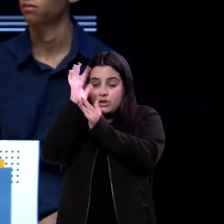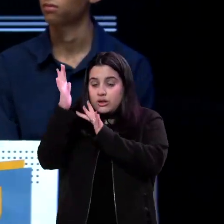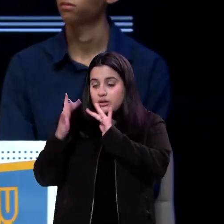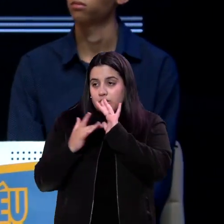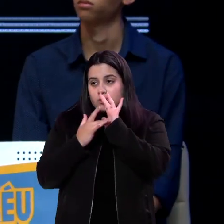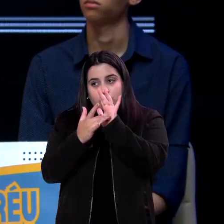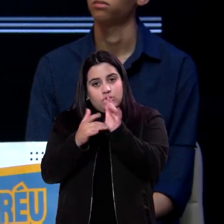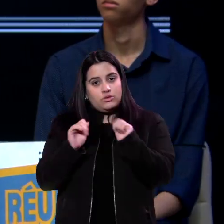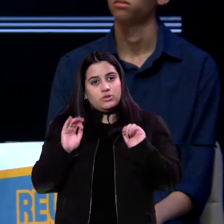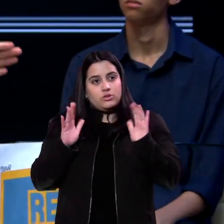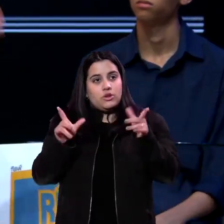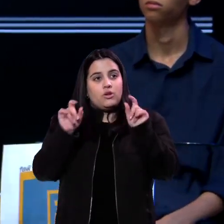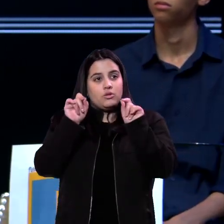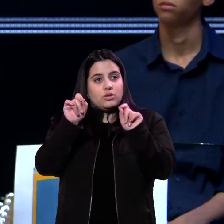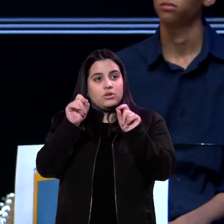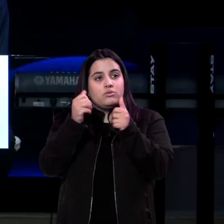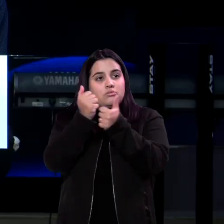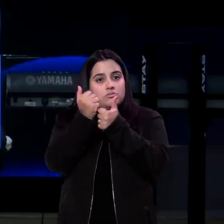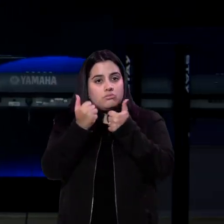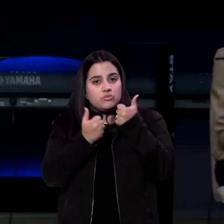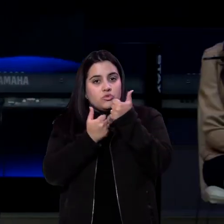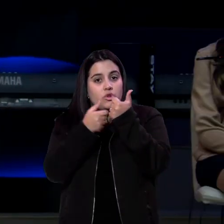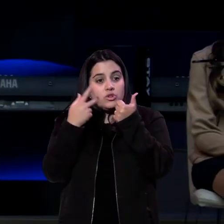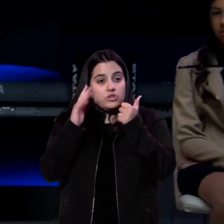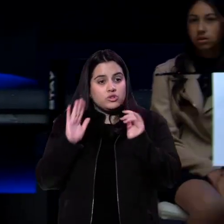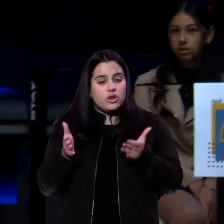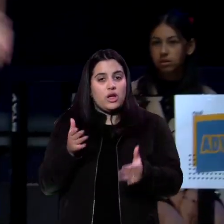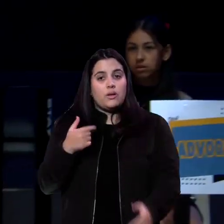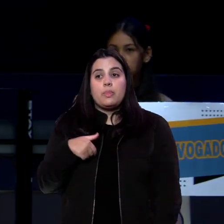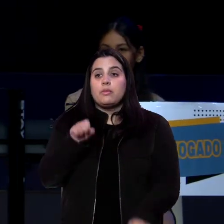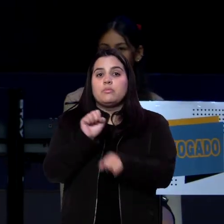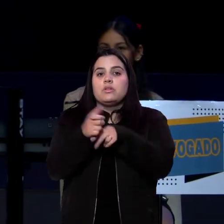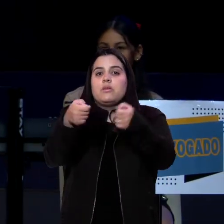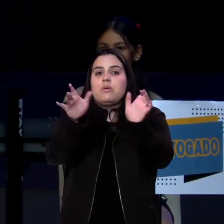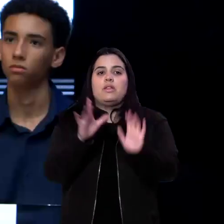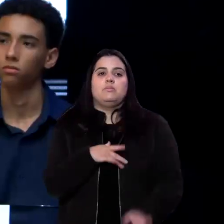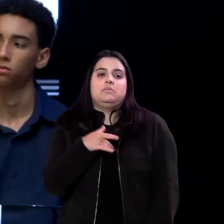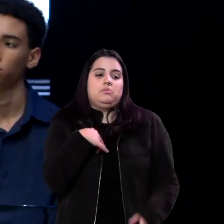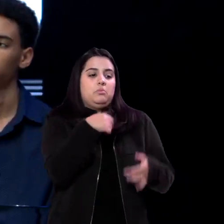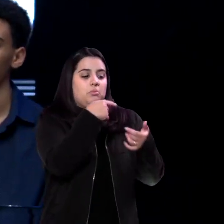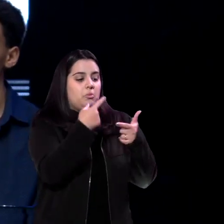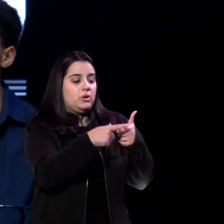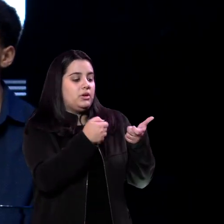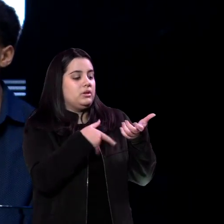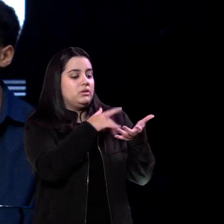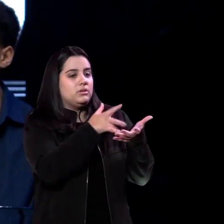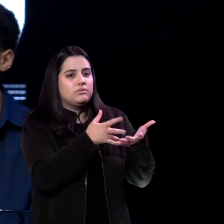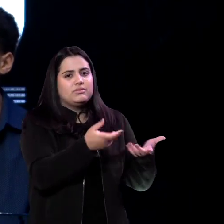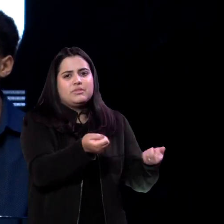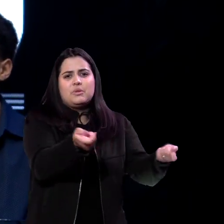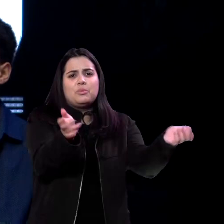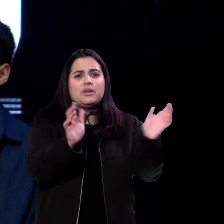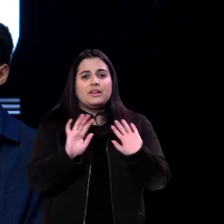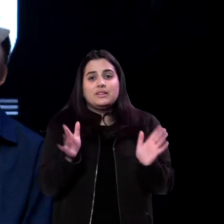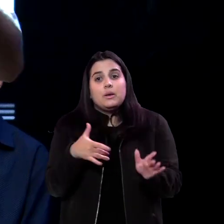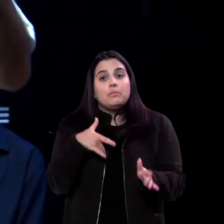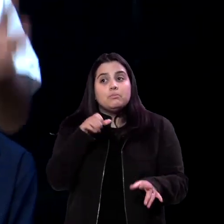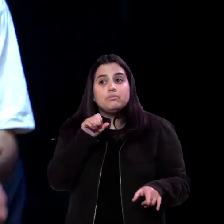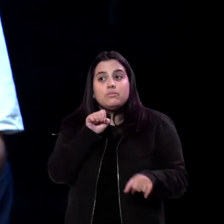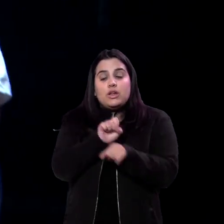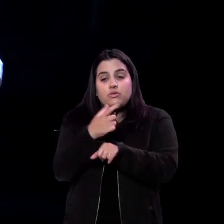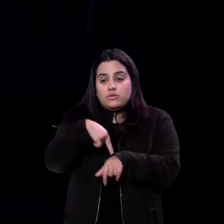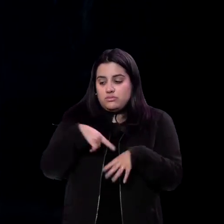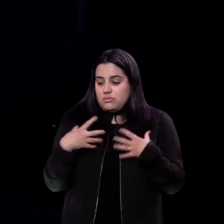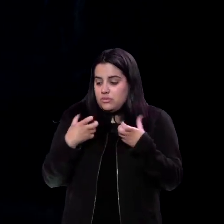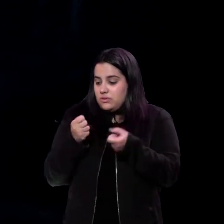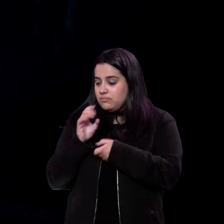Jesus já te justificou. Para de se justificar para as pessoas. Para de aceitar o